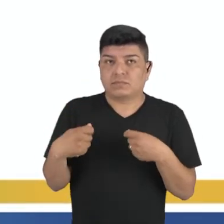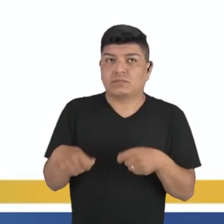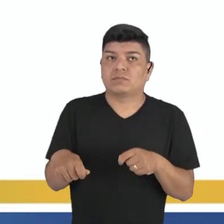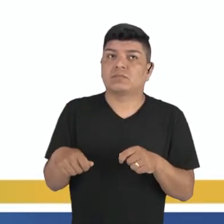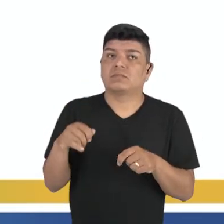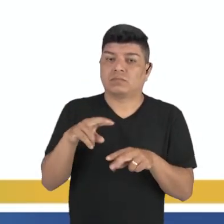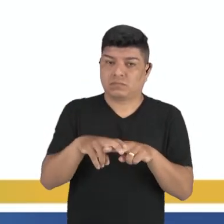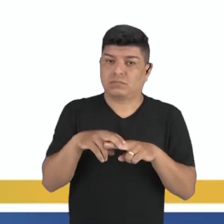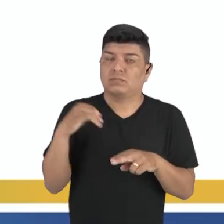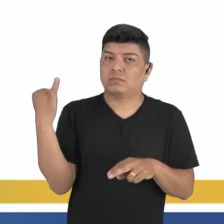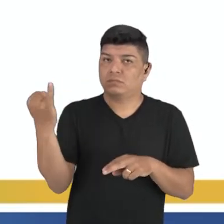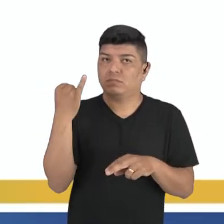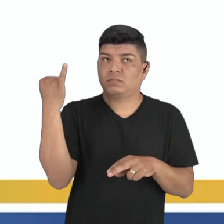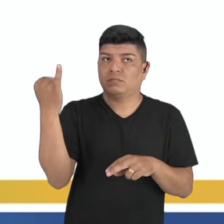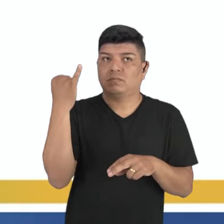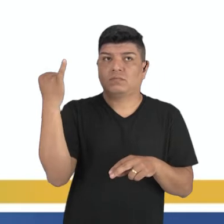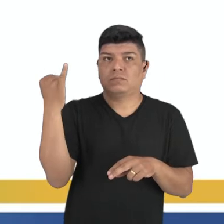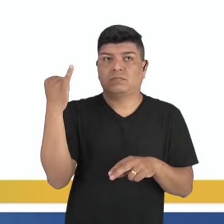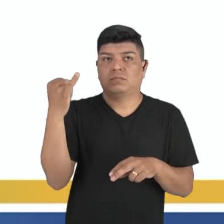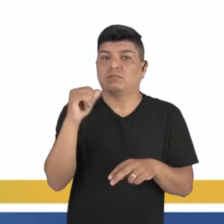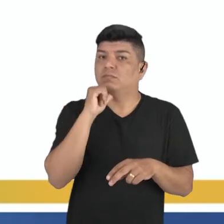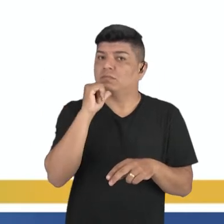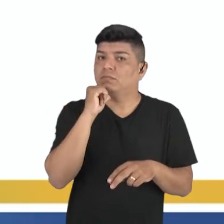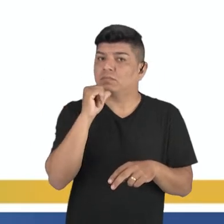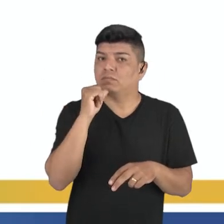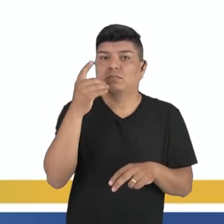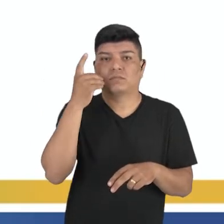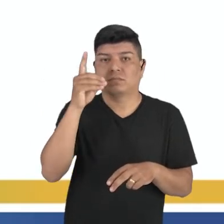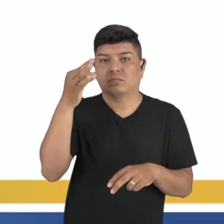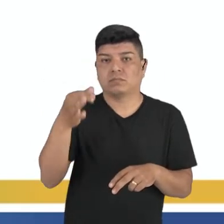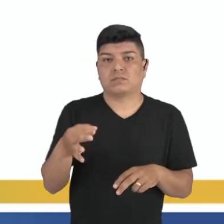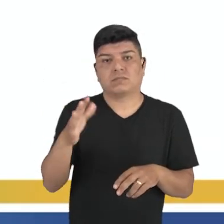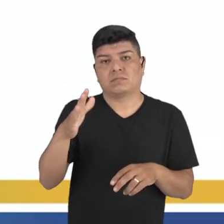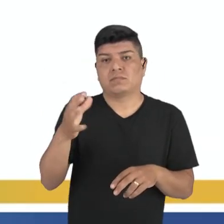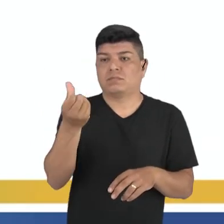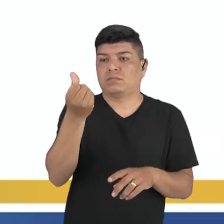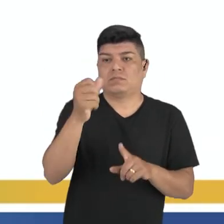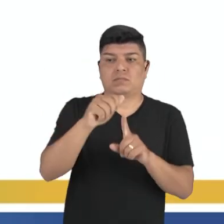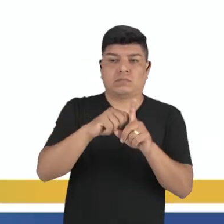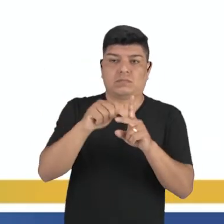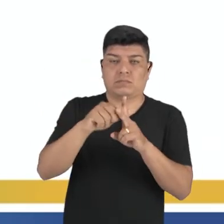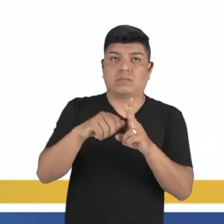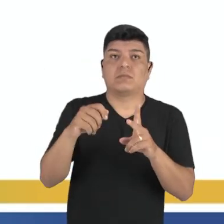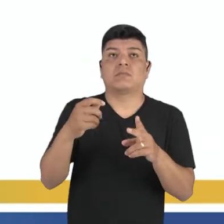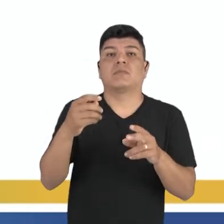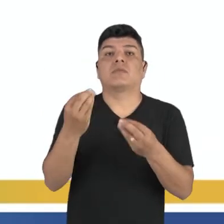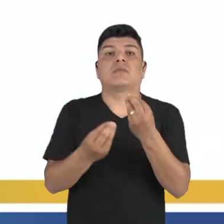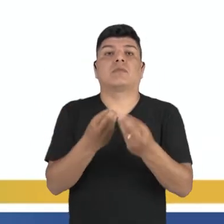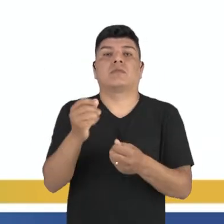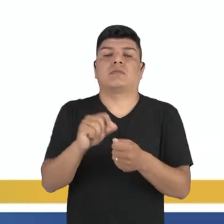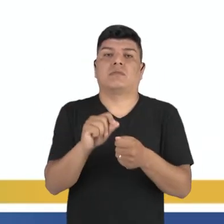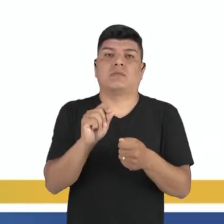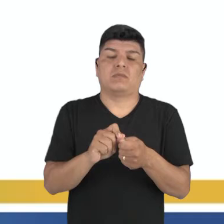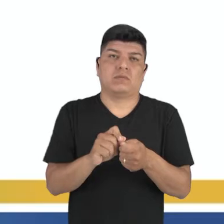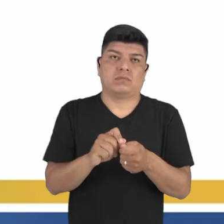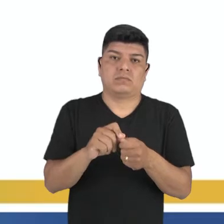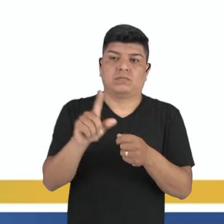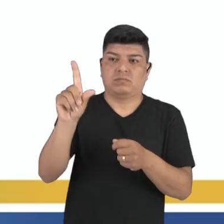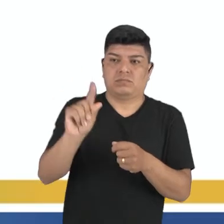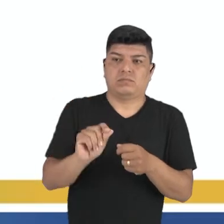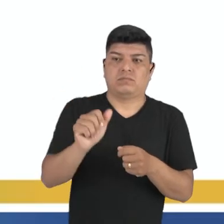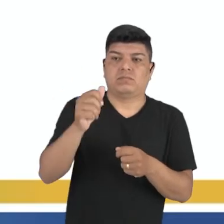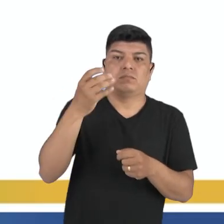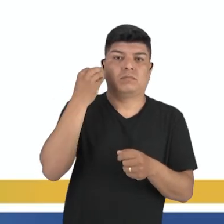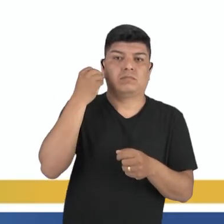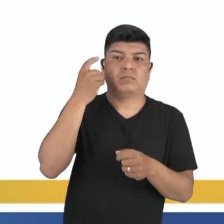Por isso que é importante você ter a marcação da sua menstruação num período de 6 meses. E ali você vai fazer como? Você vai diminuir 18